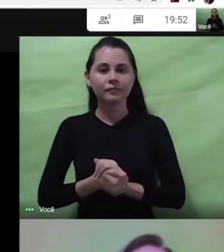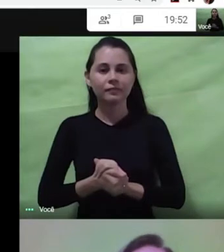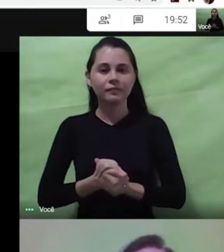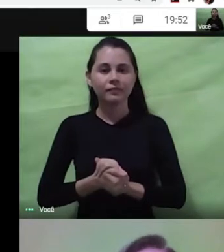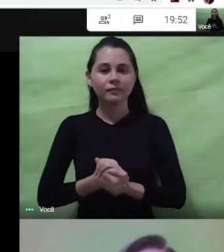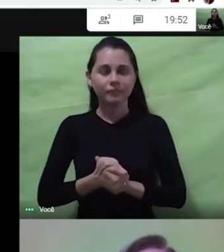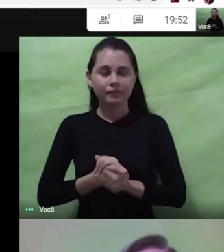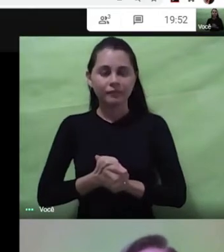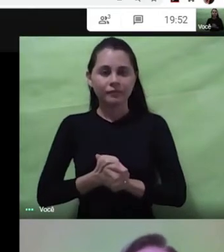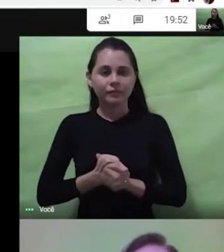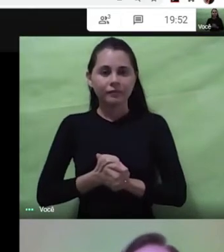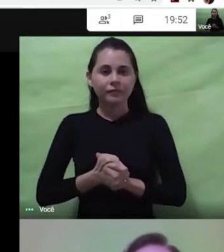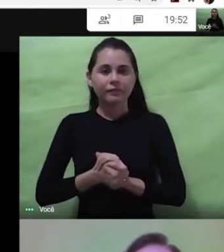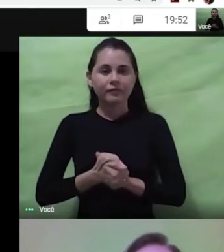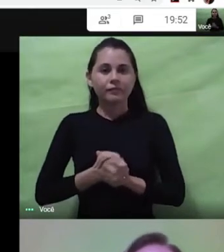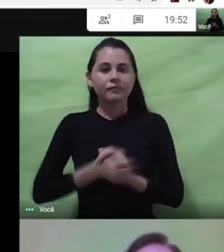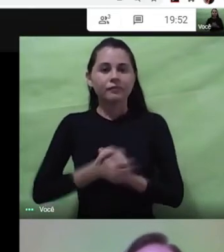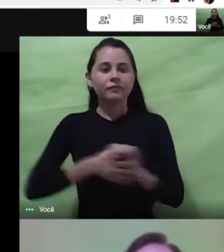Resultados.